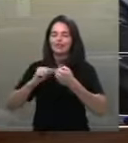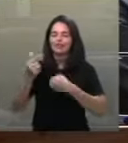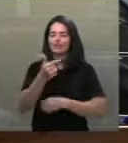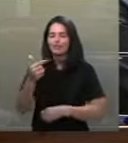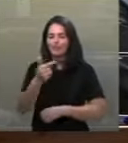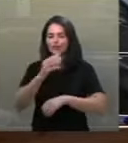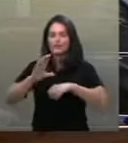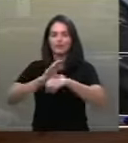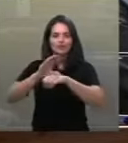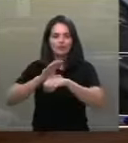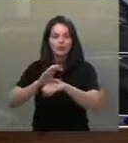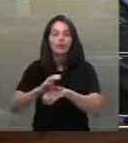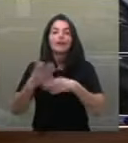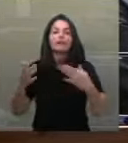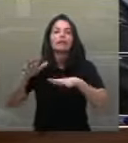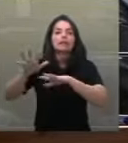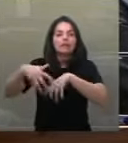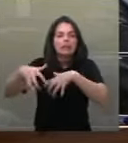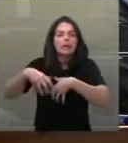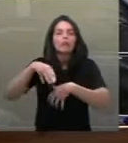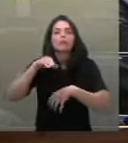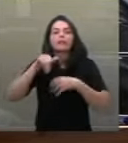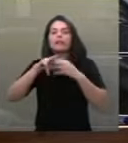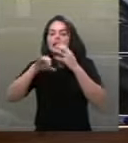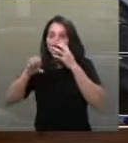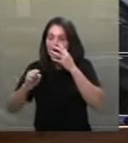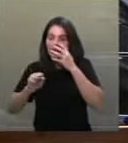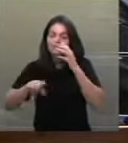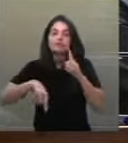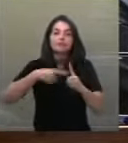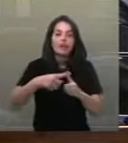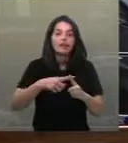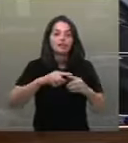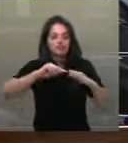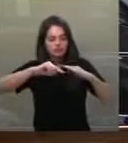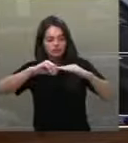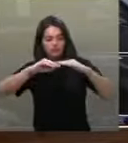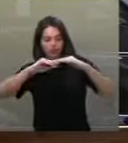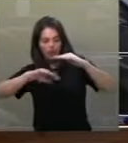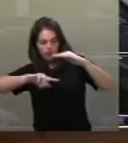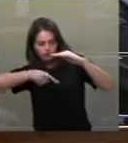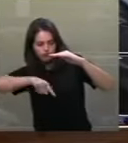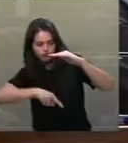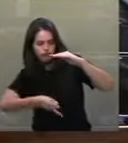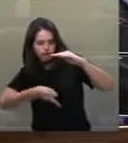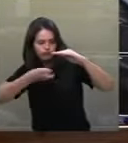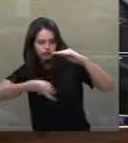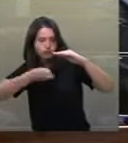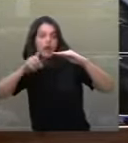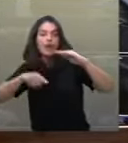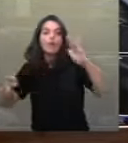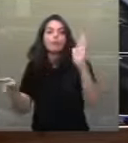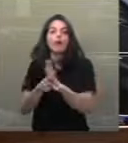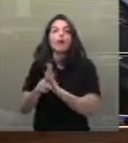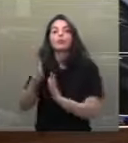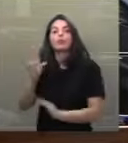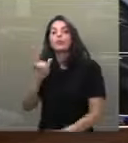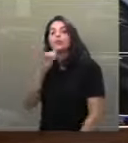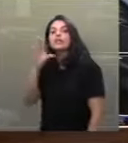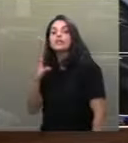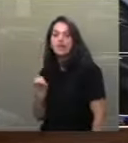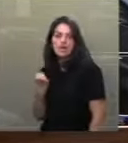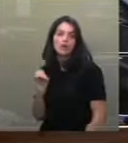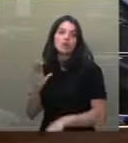recursos naturais, os recursos minerais, melhor dizendo, inclusive os do subsolo, são bens da União e constituem monopólio da União